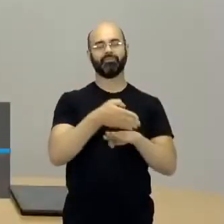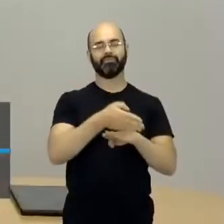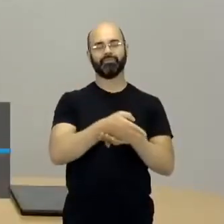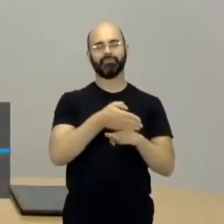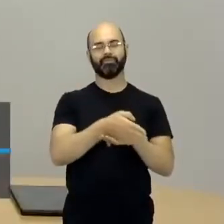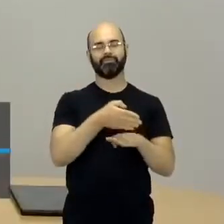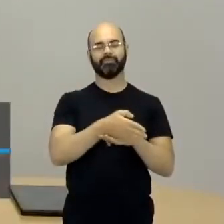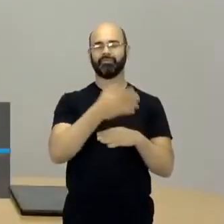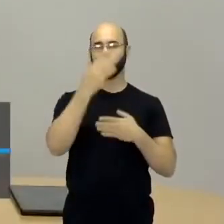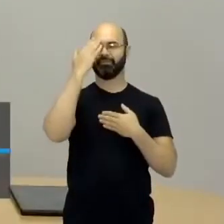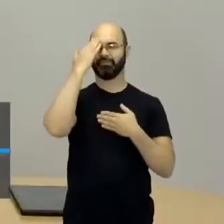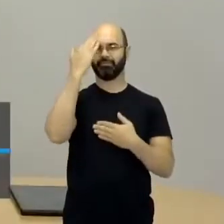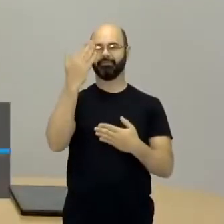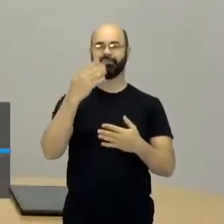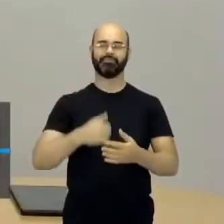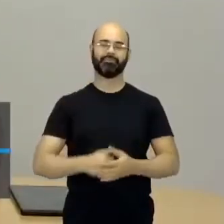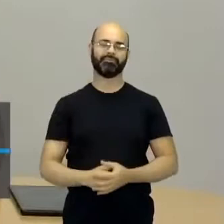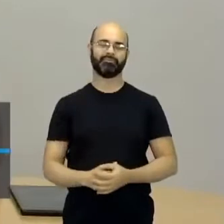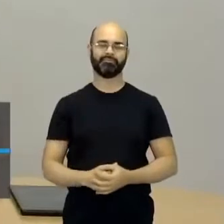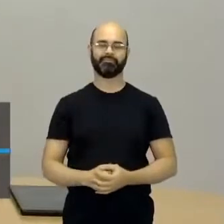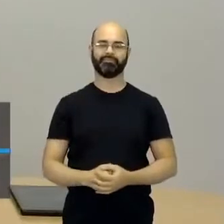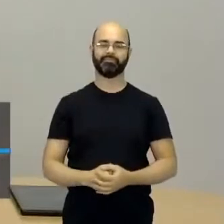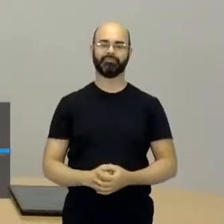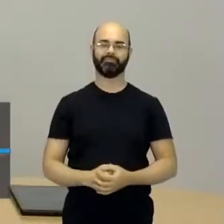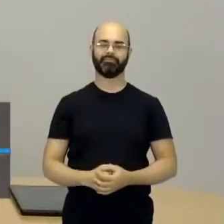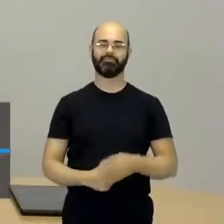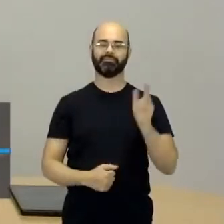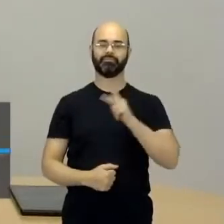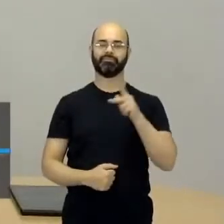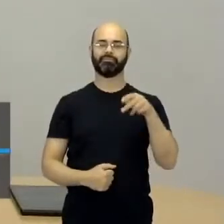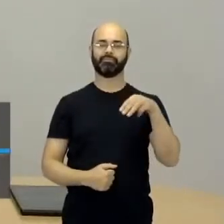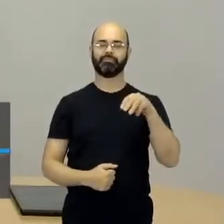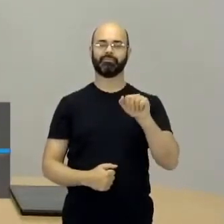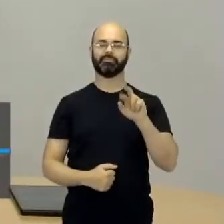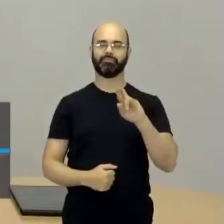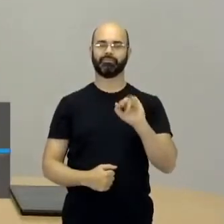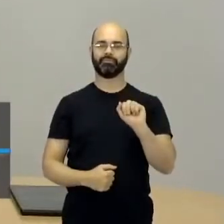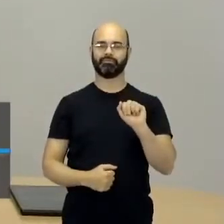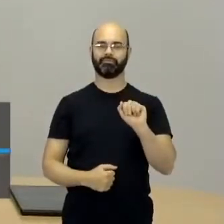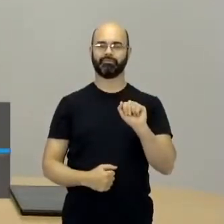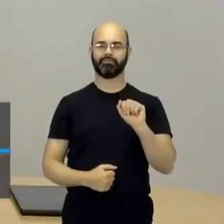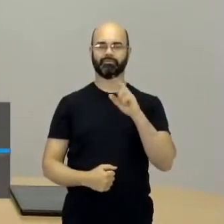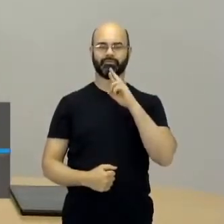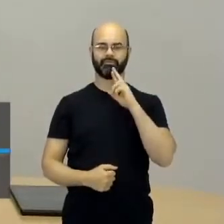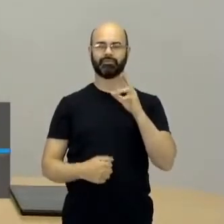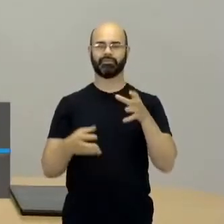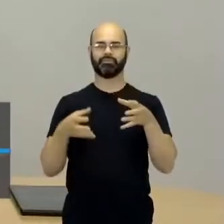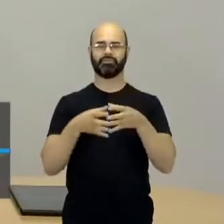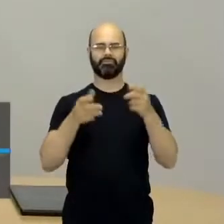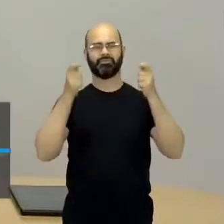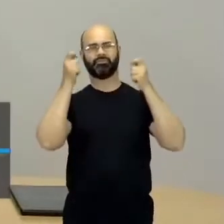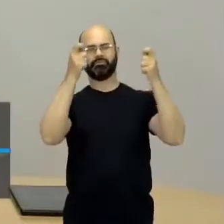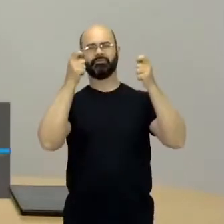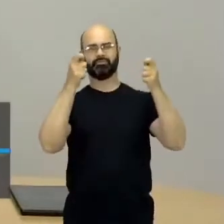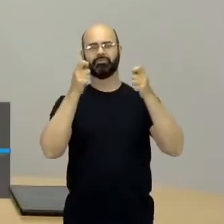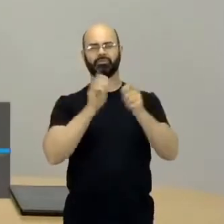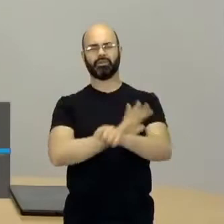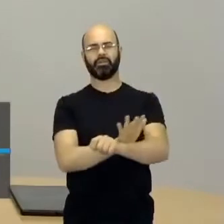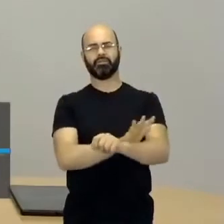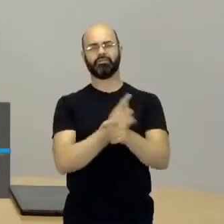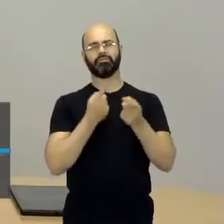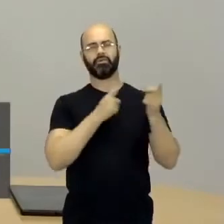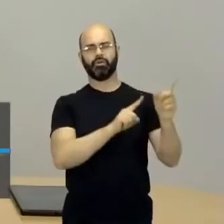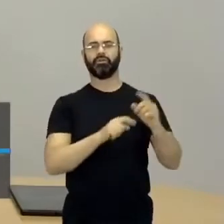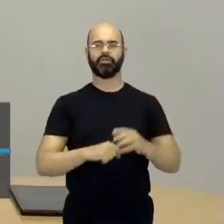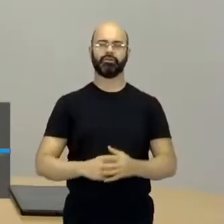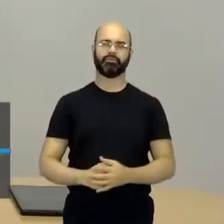aqui com a professora Mari. Ela diz protestos em torno do racismo. E nós temos